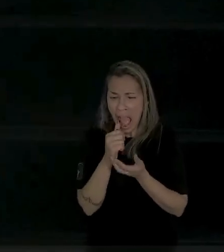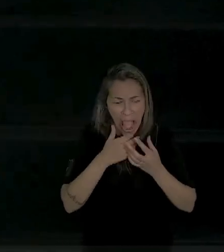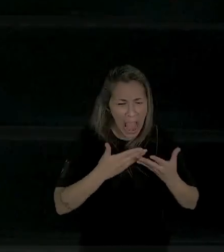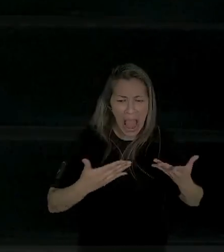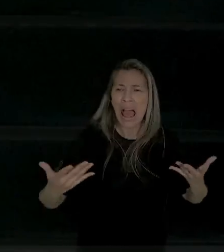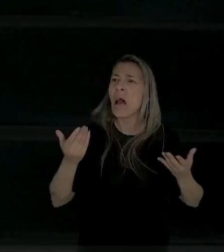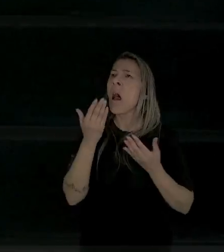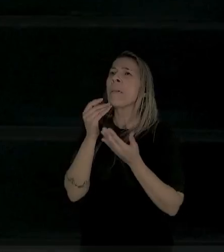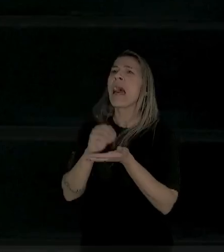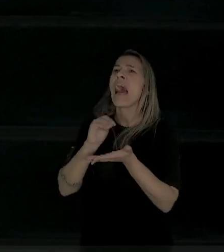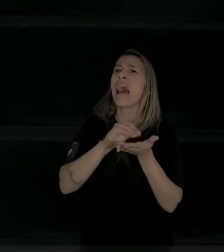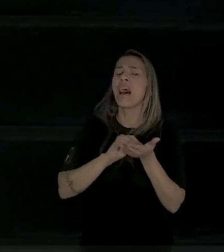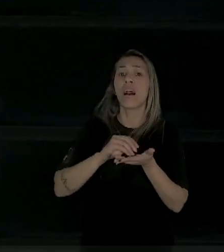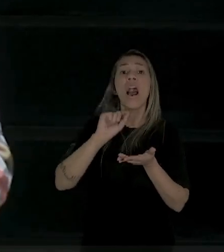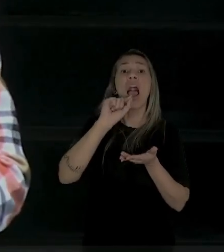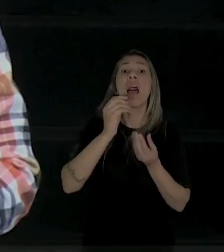comer e nada para beber.